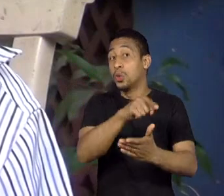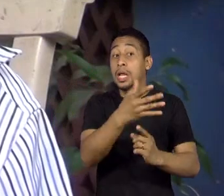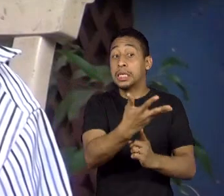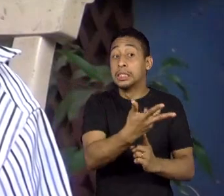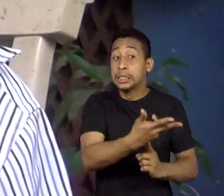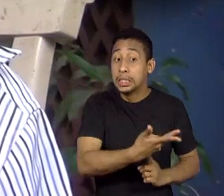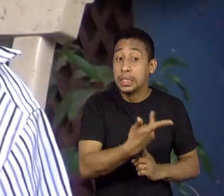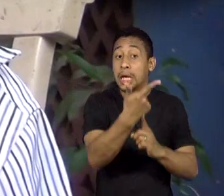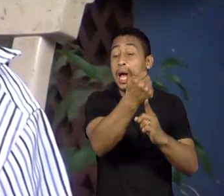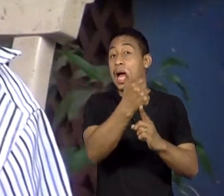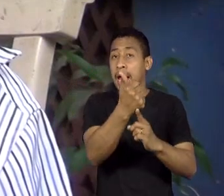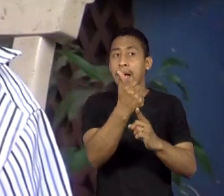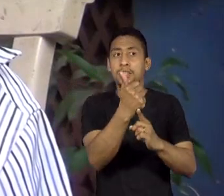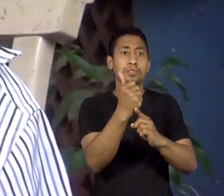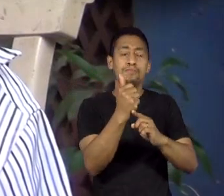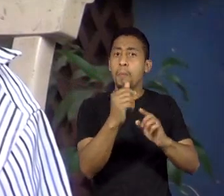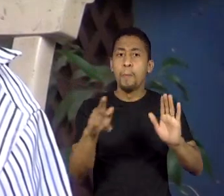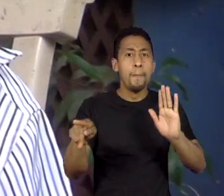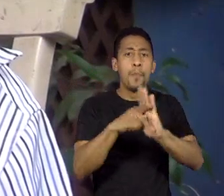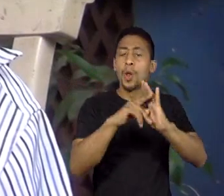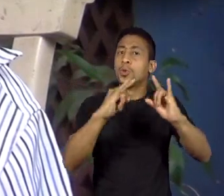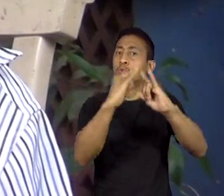artes e ofícios.